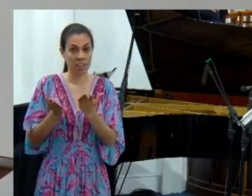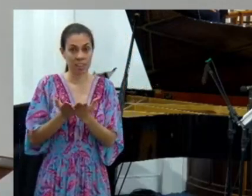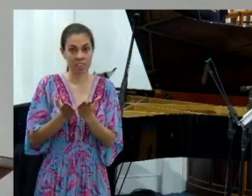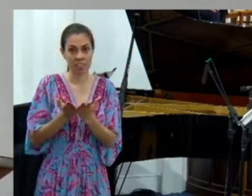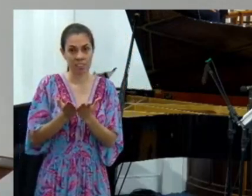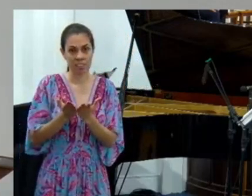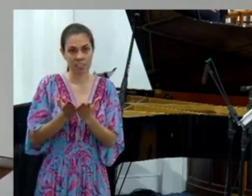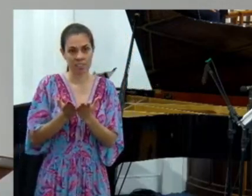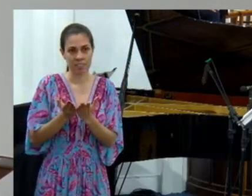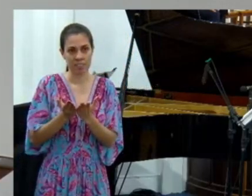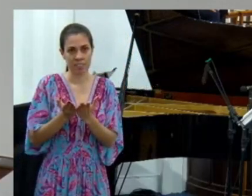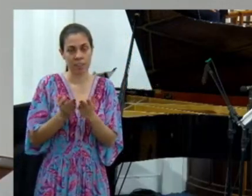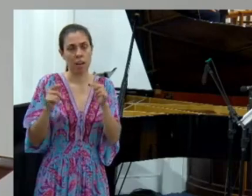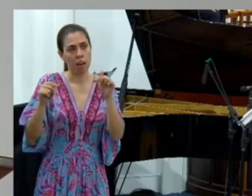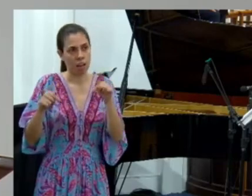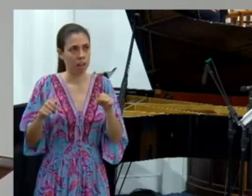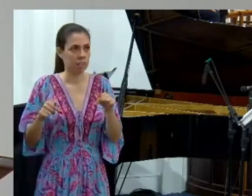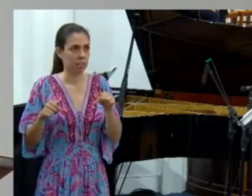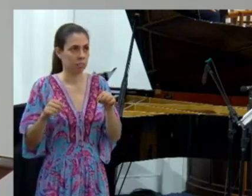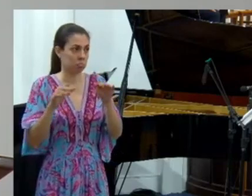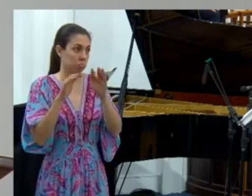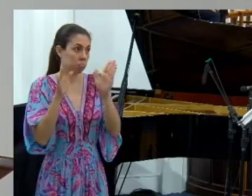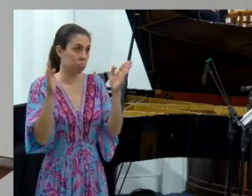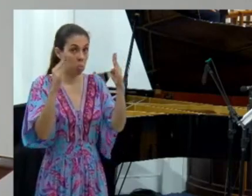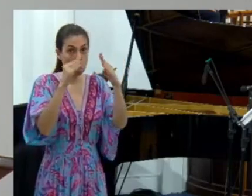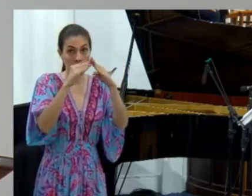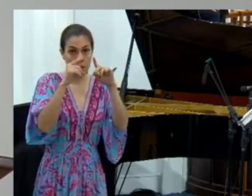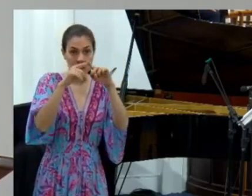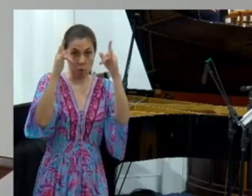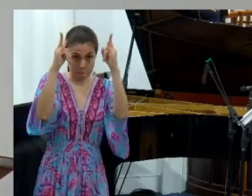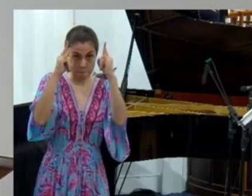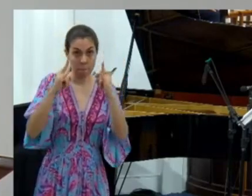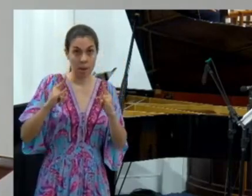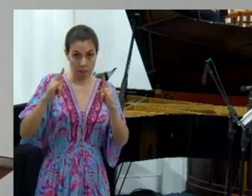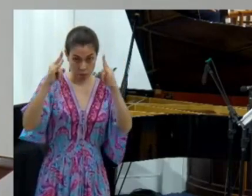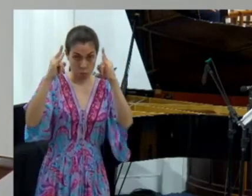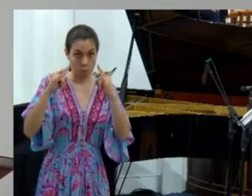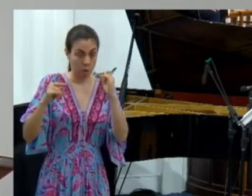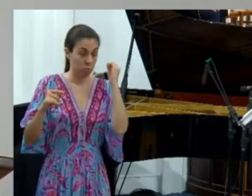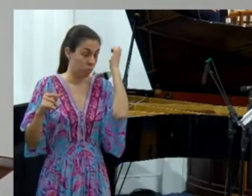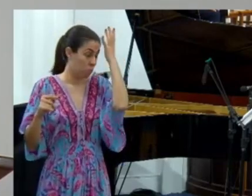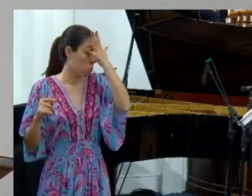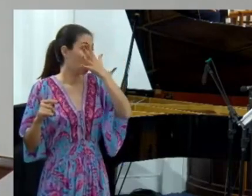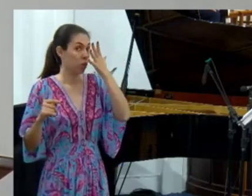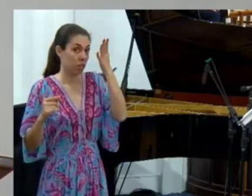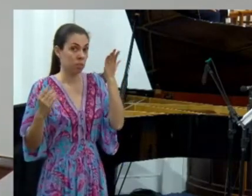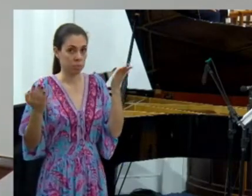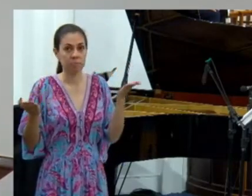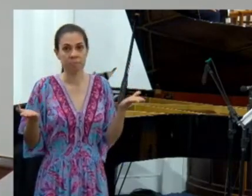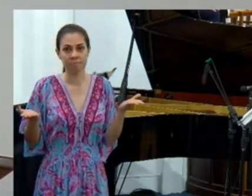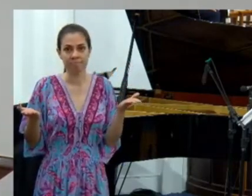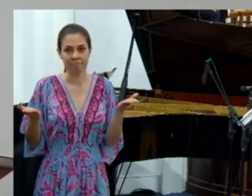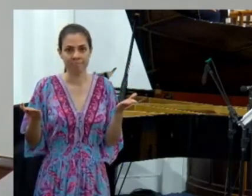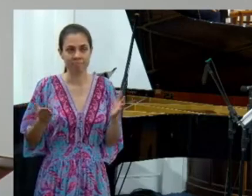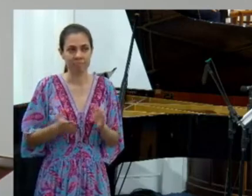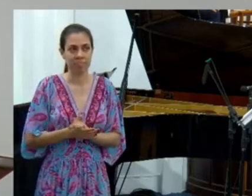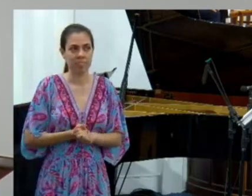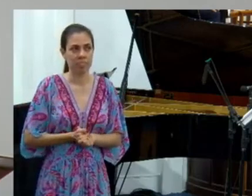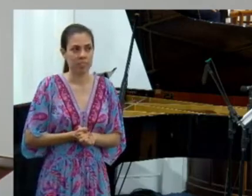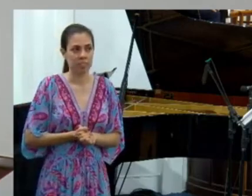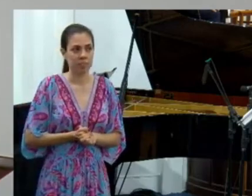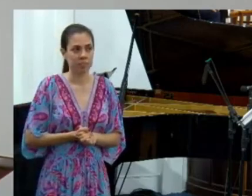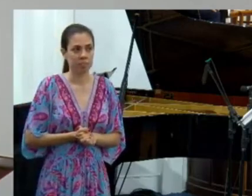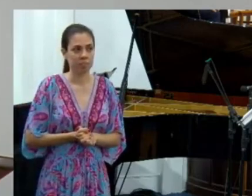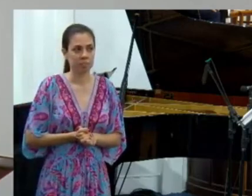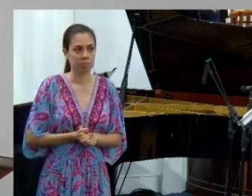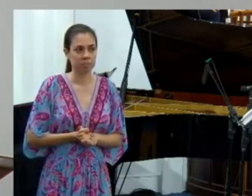templo muito bonito. Mas esse é o lugar em que nós nos reunimos. Esse é o lugar em que a igreja de Deus, aqueles que foram salvos pela